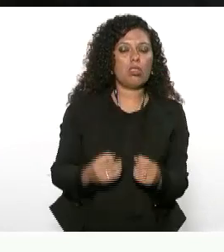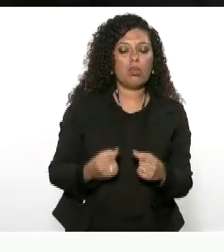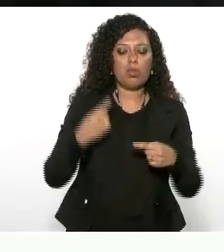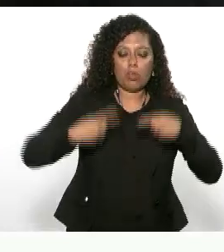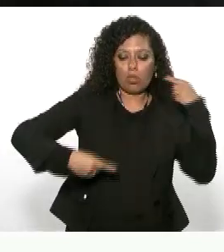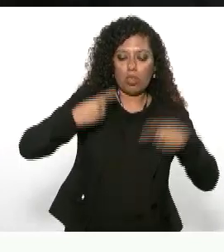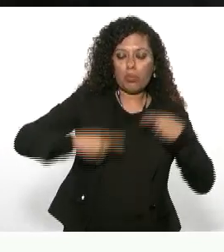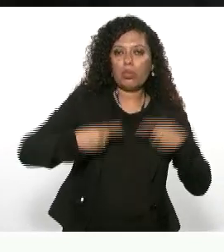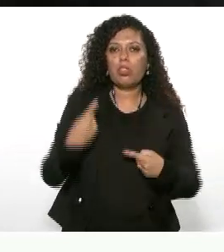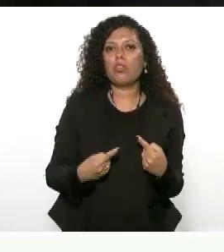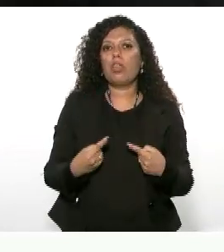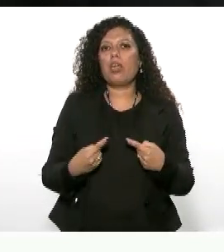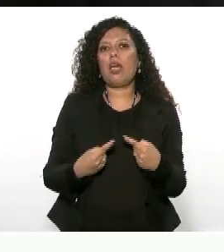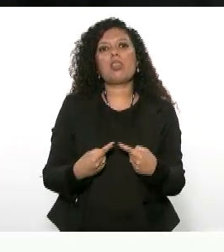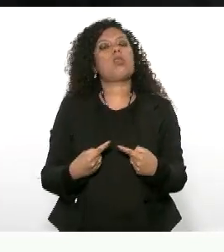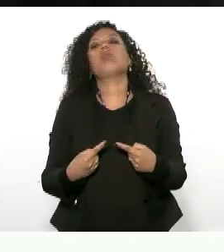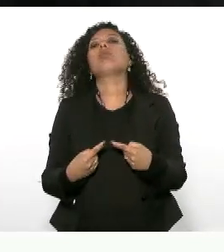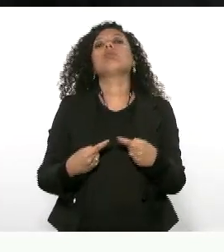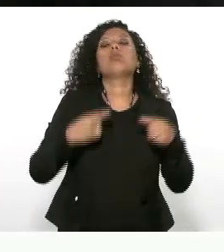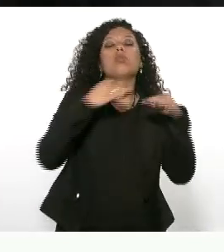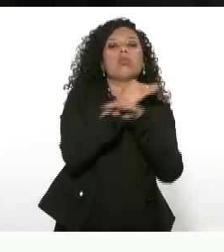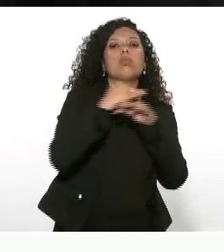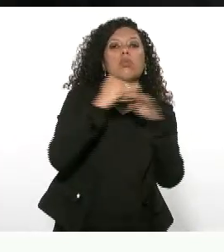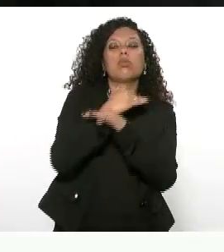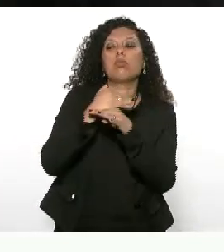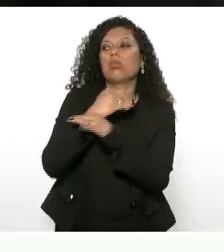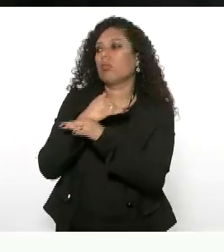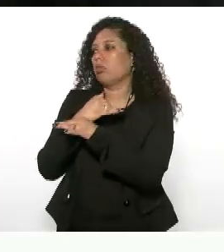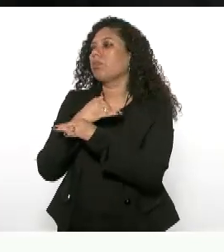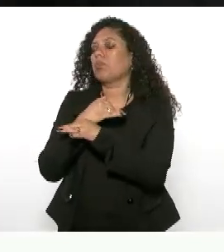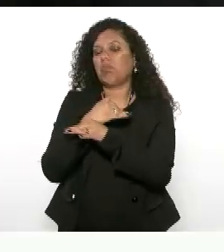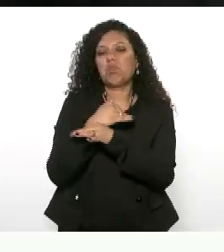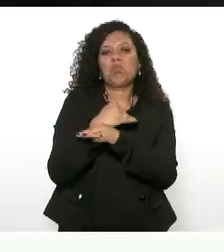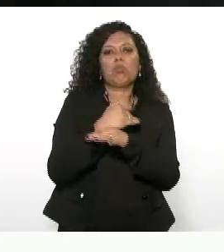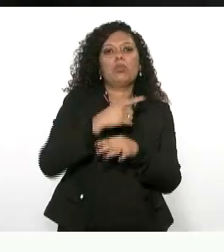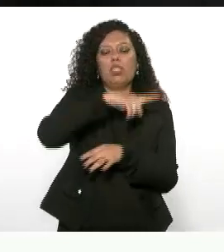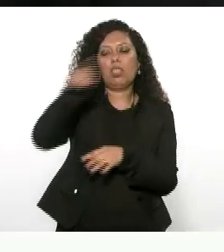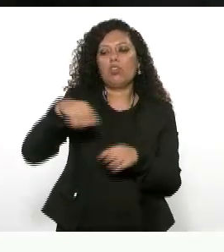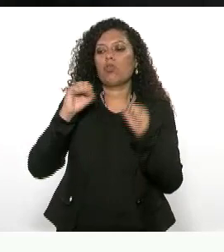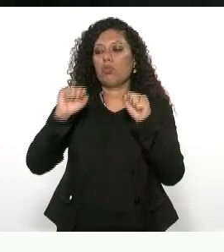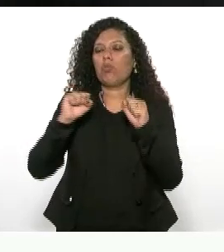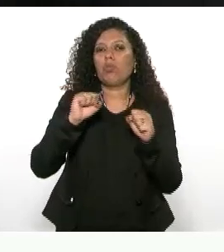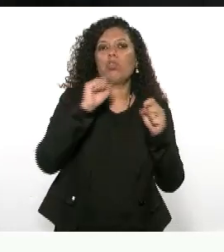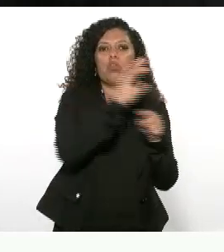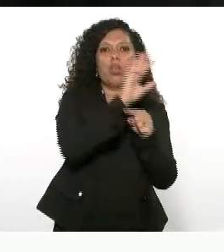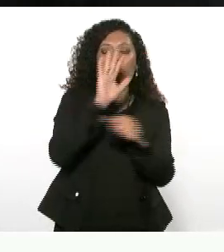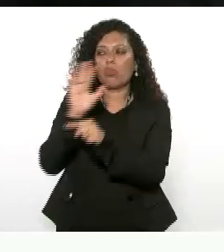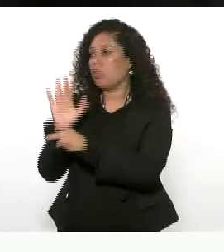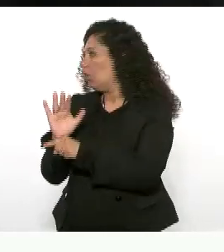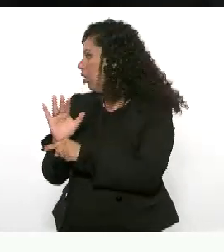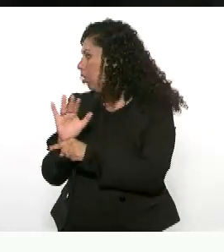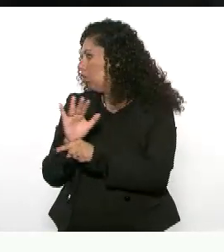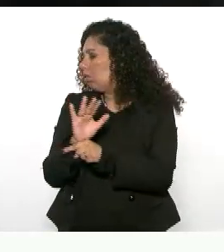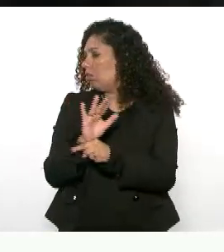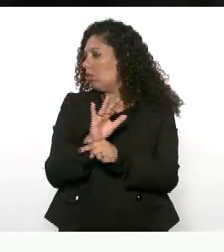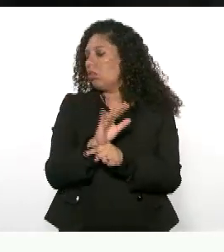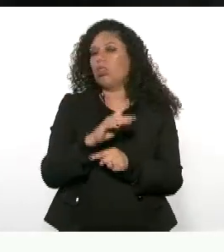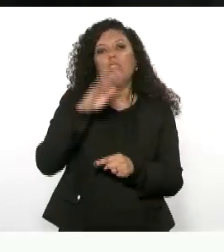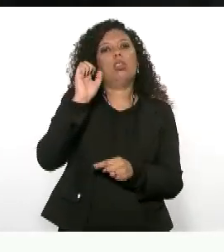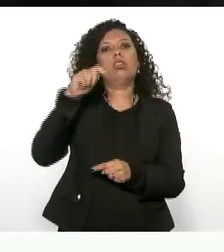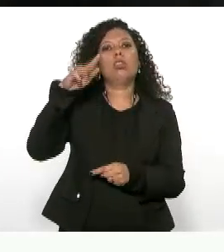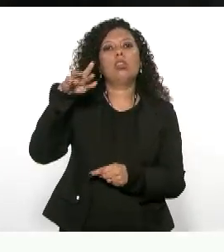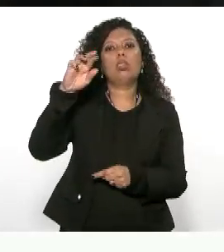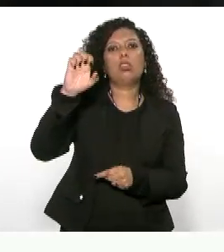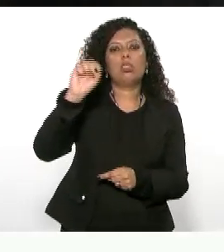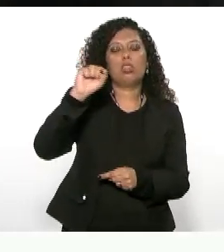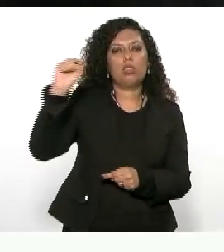de egressos. Os municípios, eles podem contribuir muito na política de egressos, especialmente pelo projeto